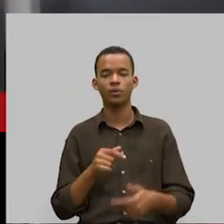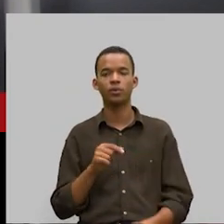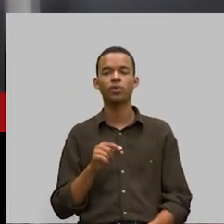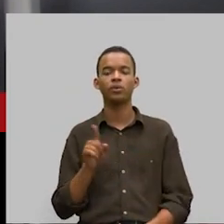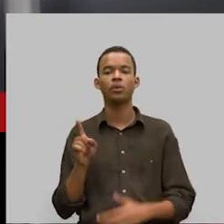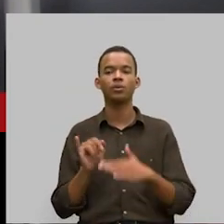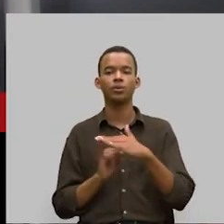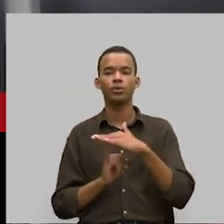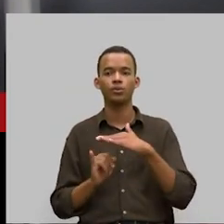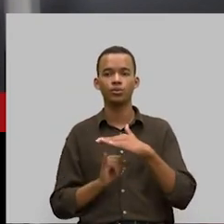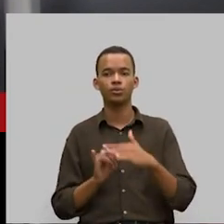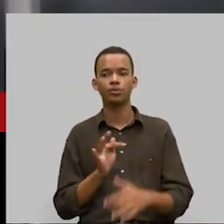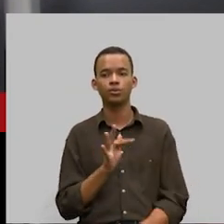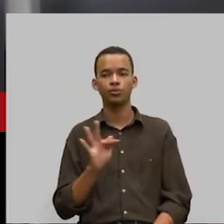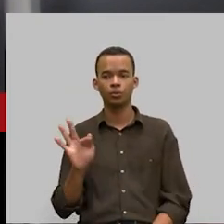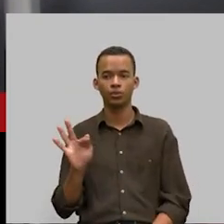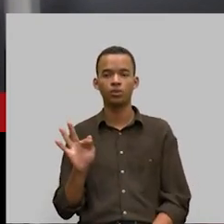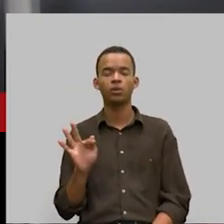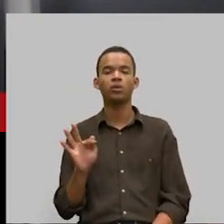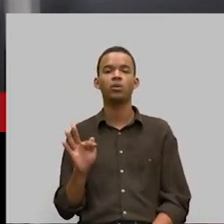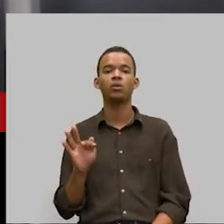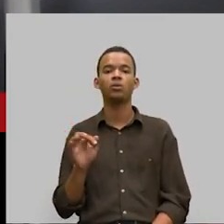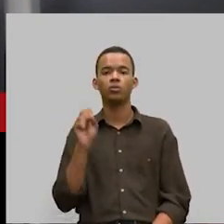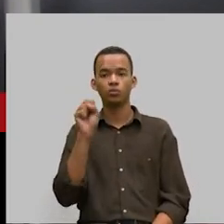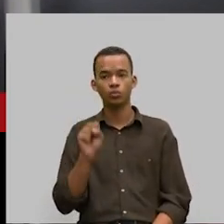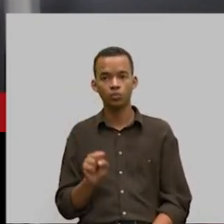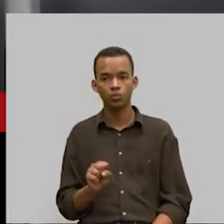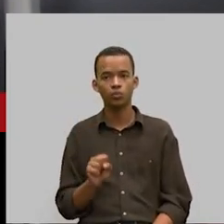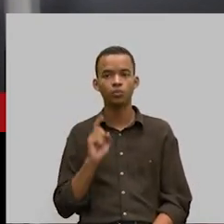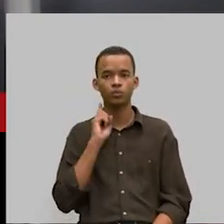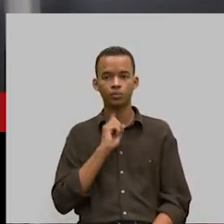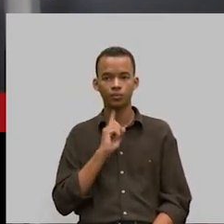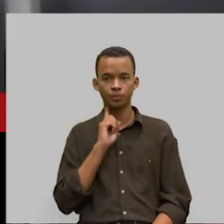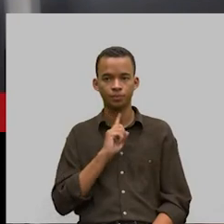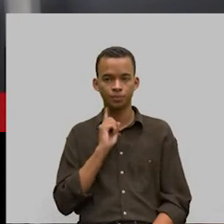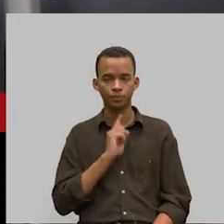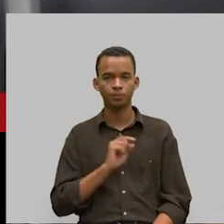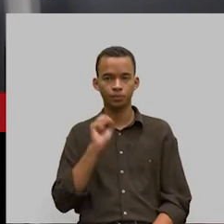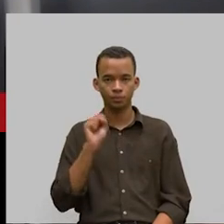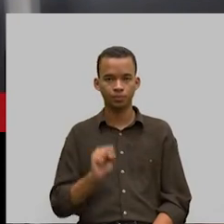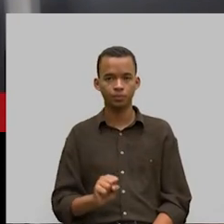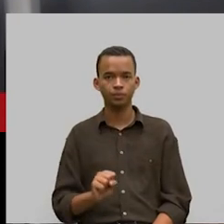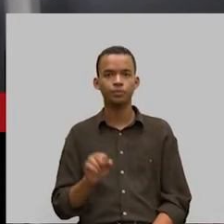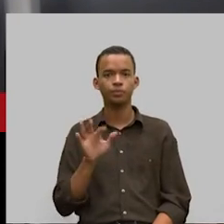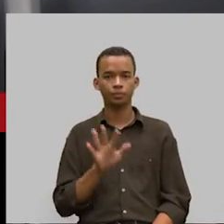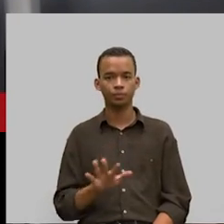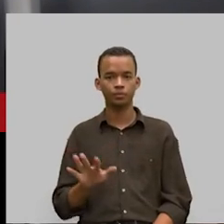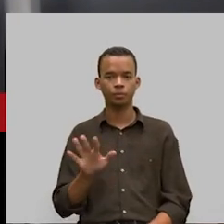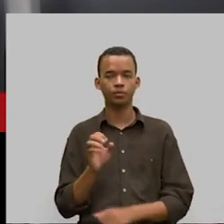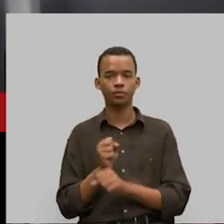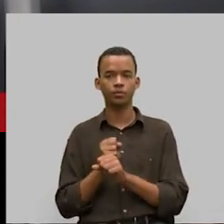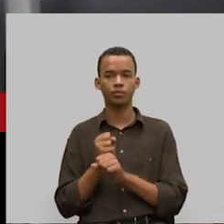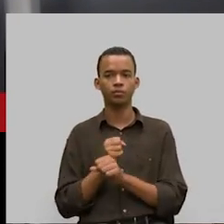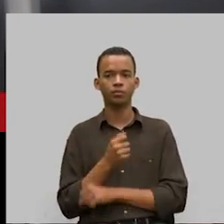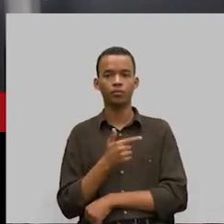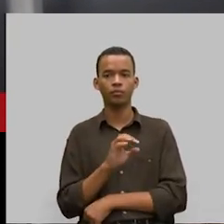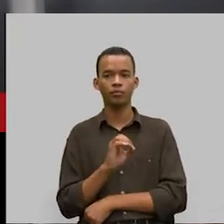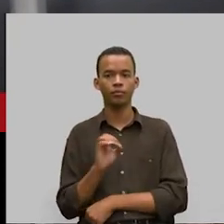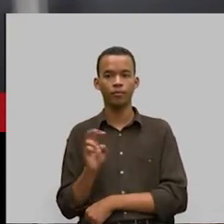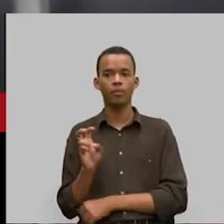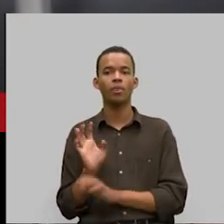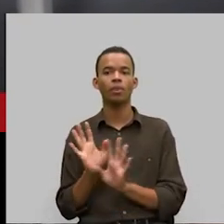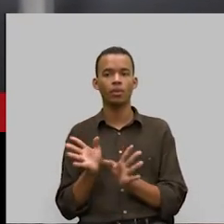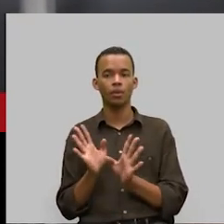Gerais e Desde 2005 o Instituto Federal do Sul de Minas é uma instituição com